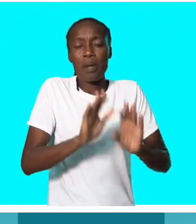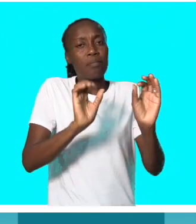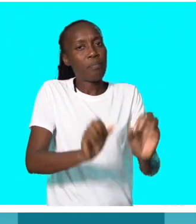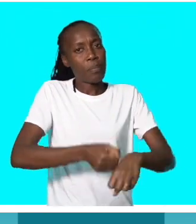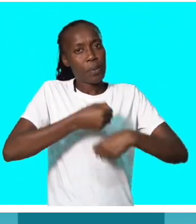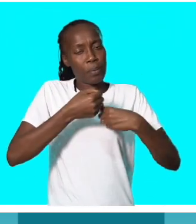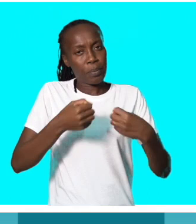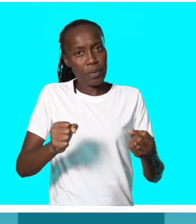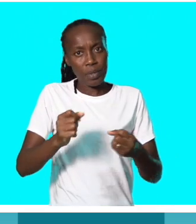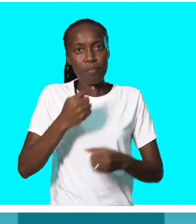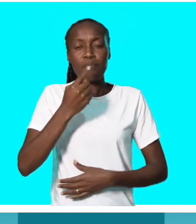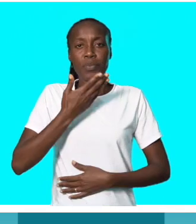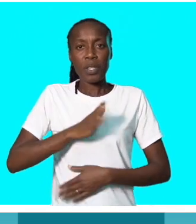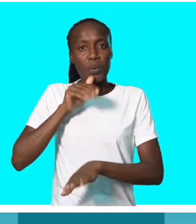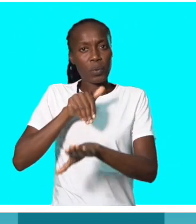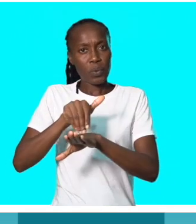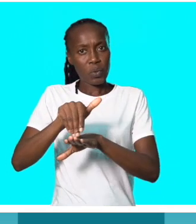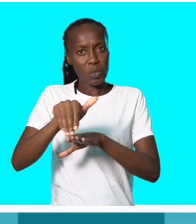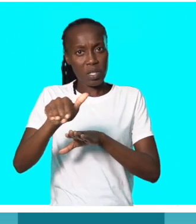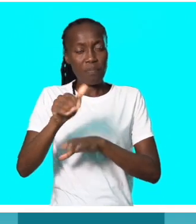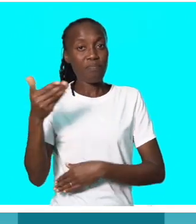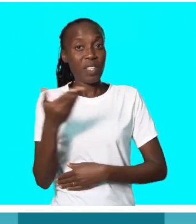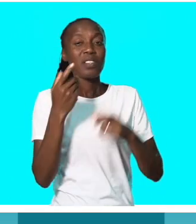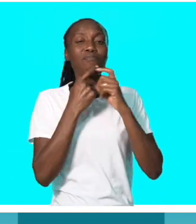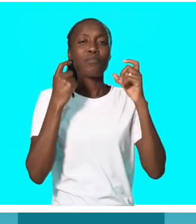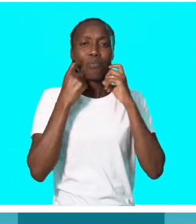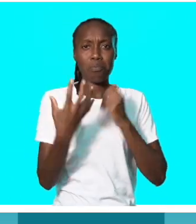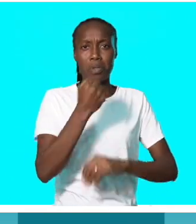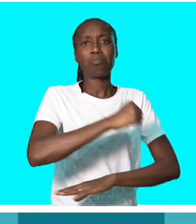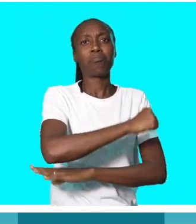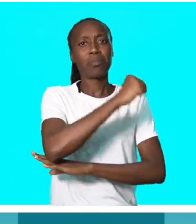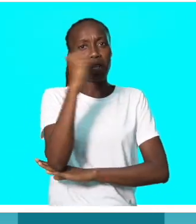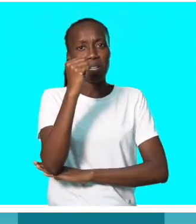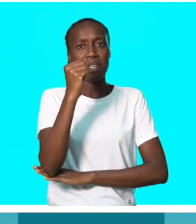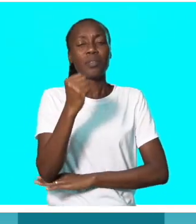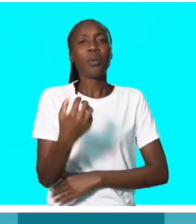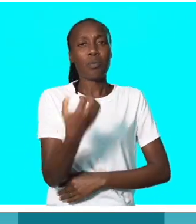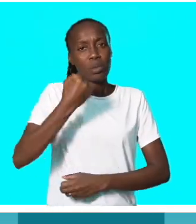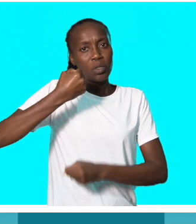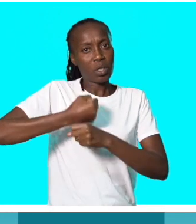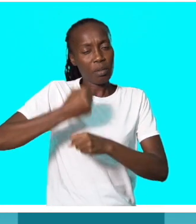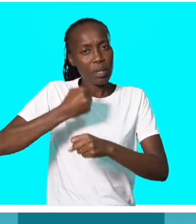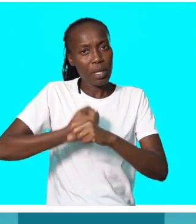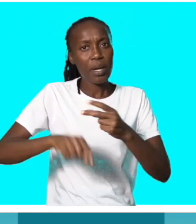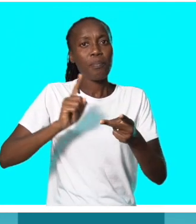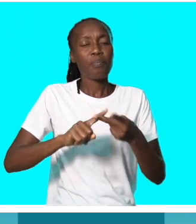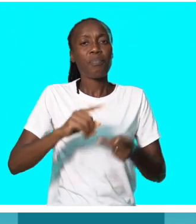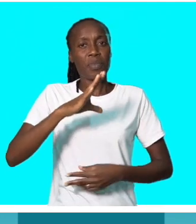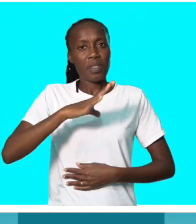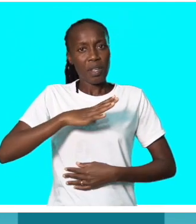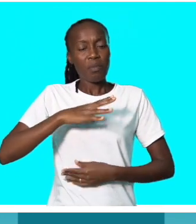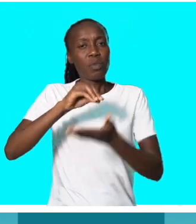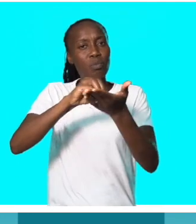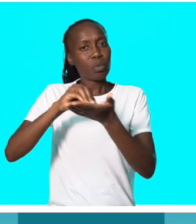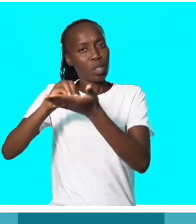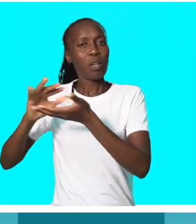que continuasse ainda mais e que Moçambique só saia a ganhar. Temos de trabalhar, temos de buscar